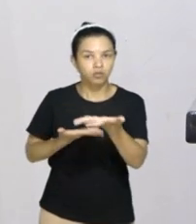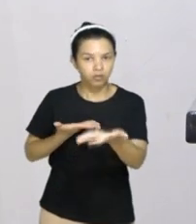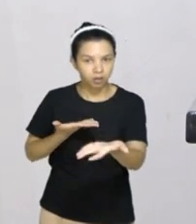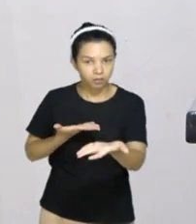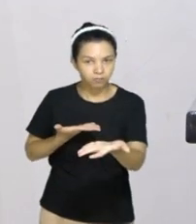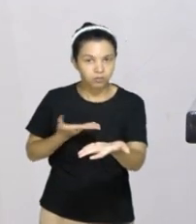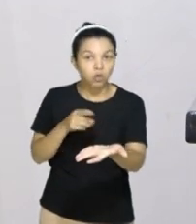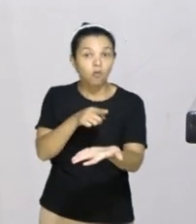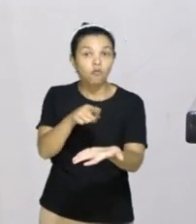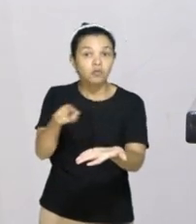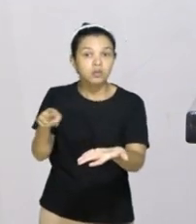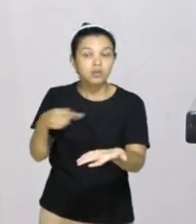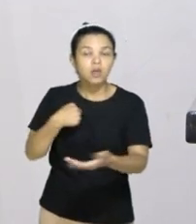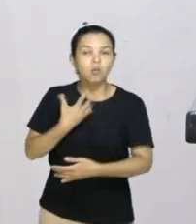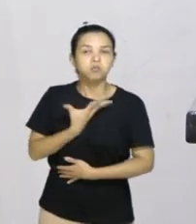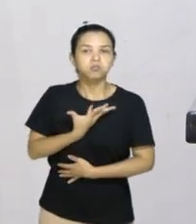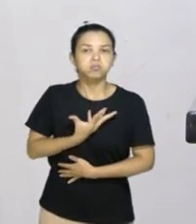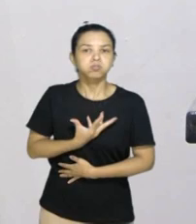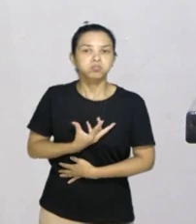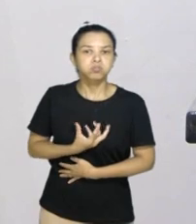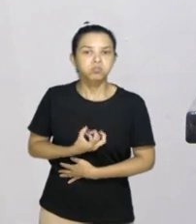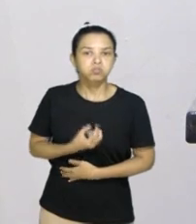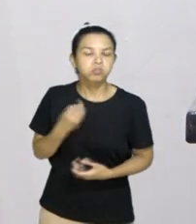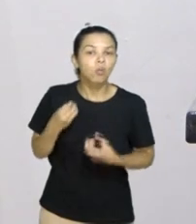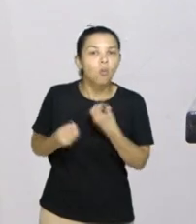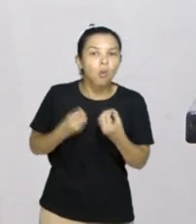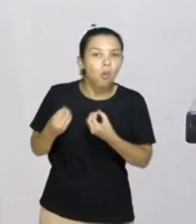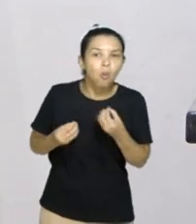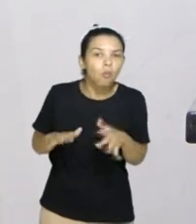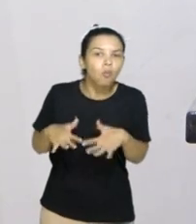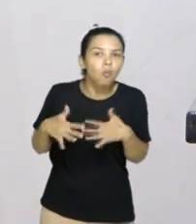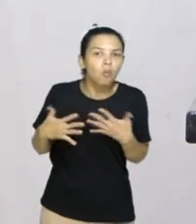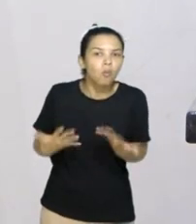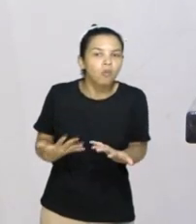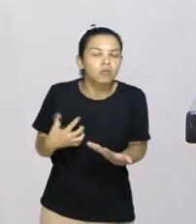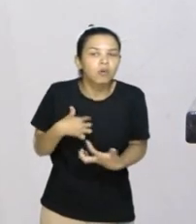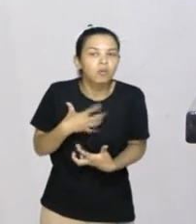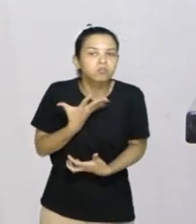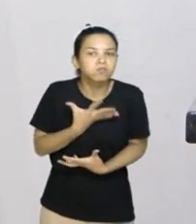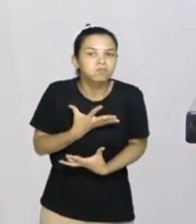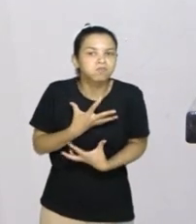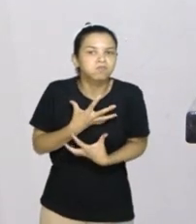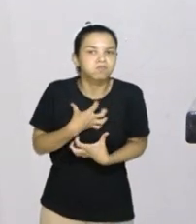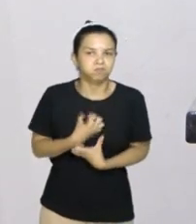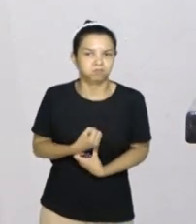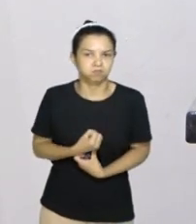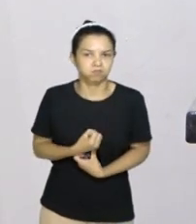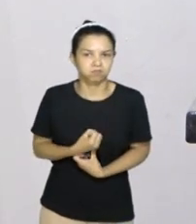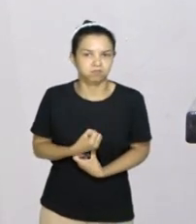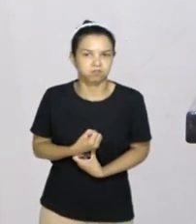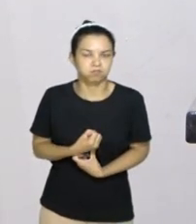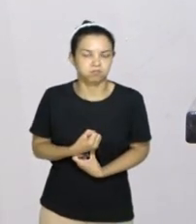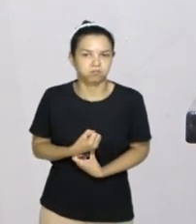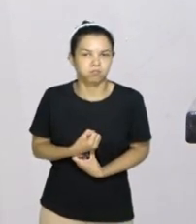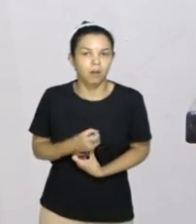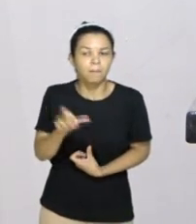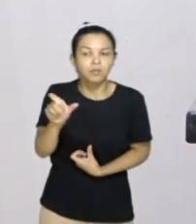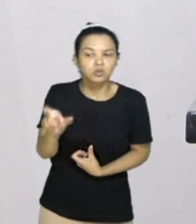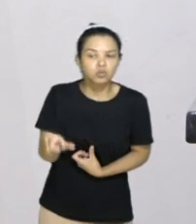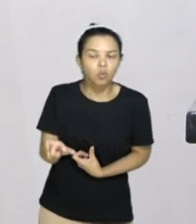ofendido e quando que eu senti as dores de quem foi ofendido nos depoimentos de uma